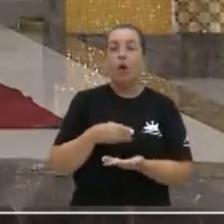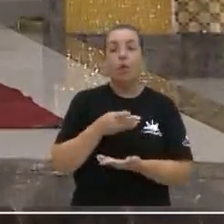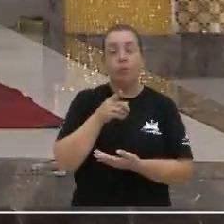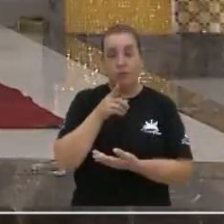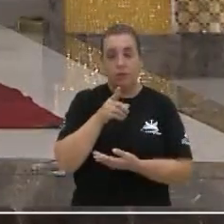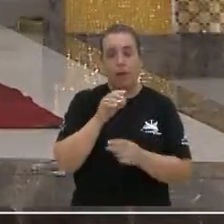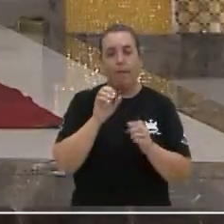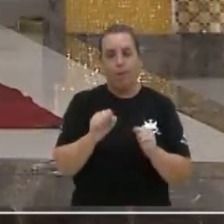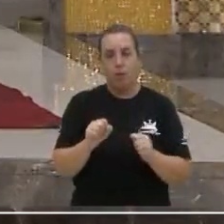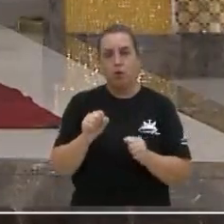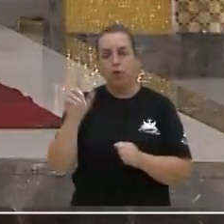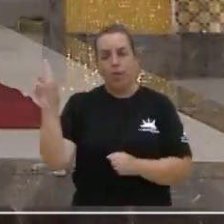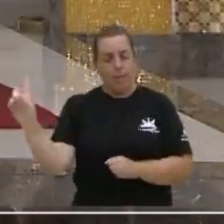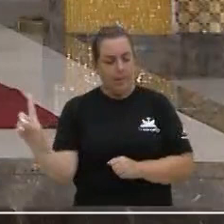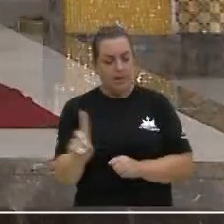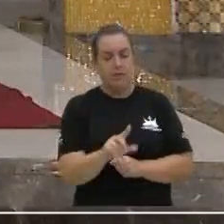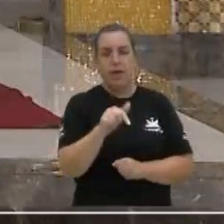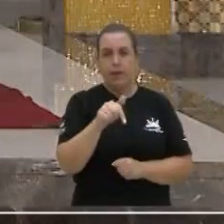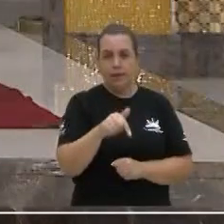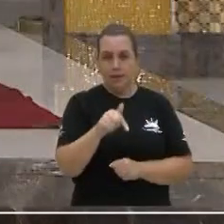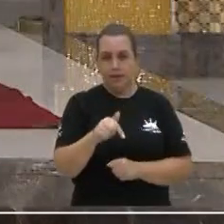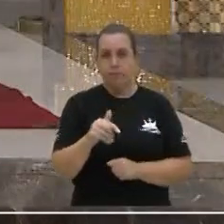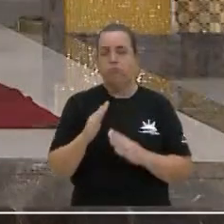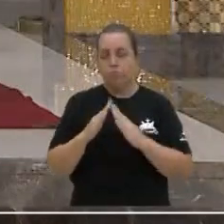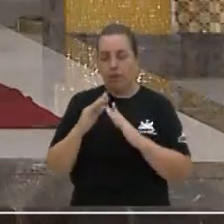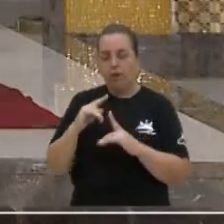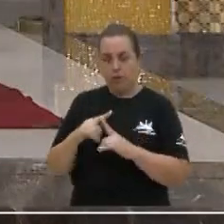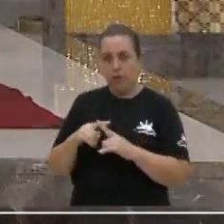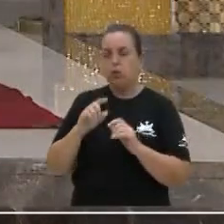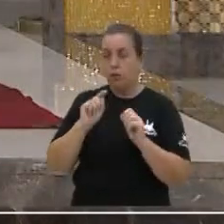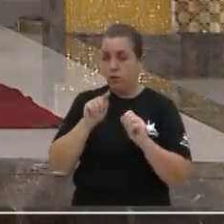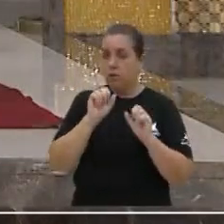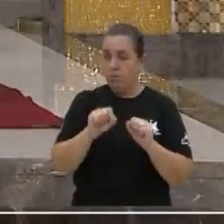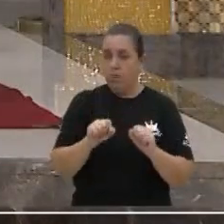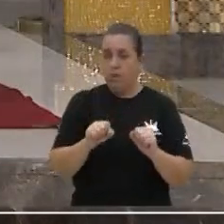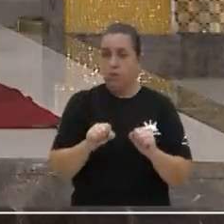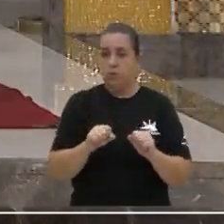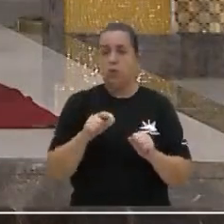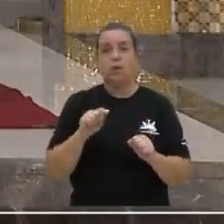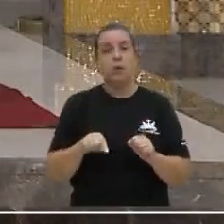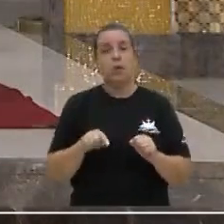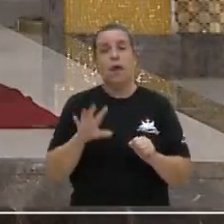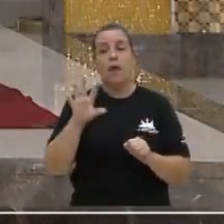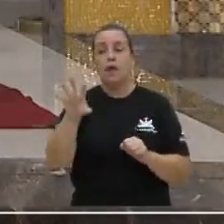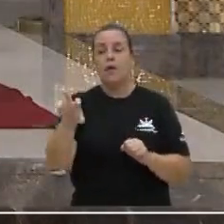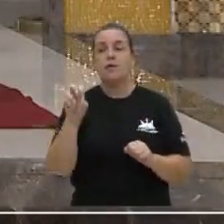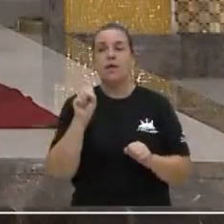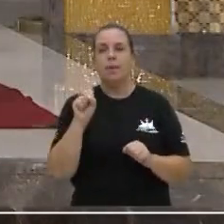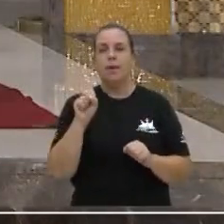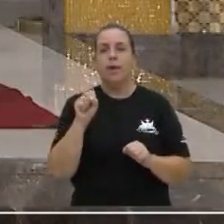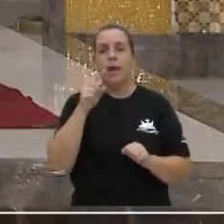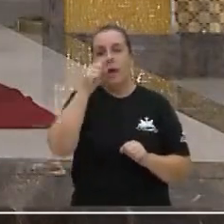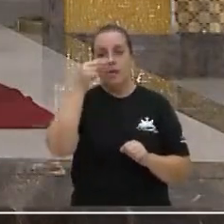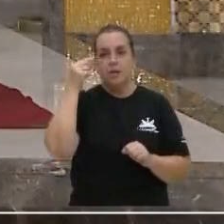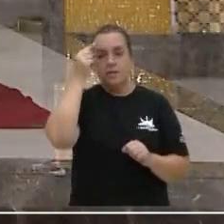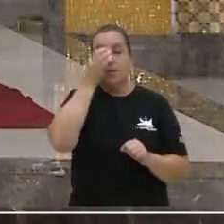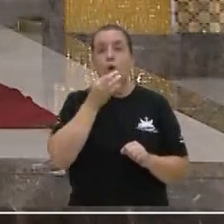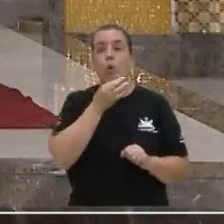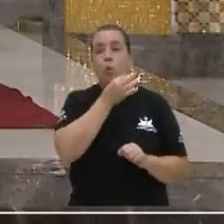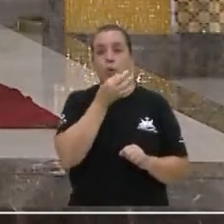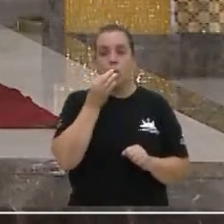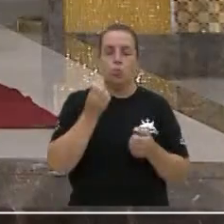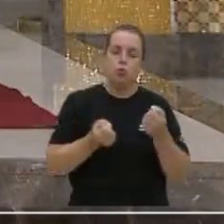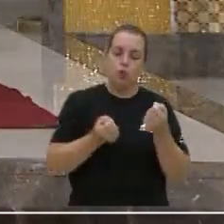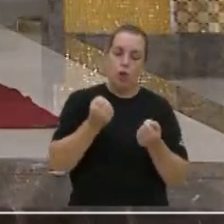você pode passar pelo santuário com o objetivo de receber a Santa Comunhão, de